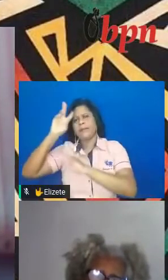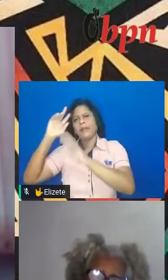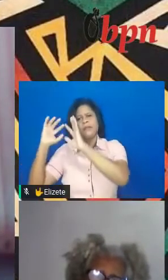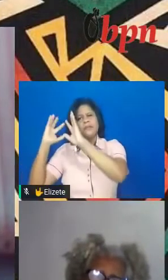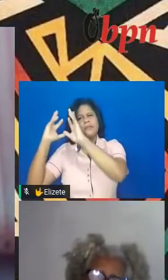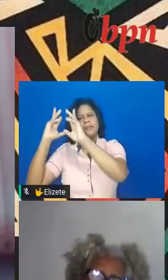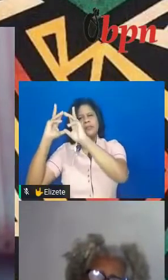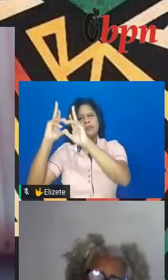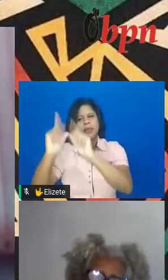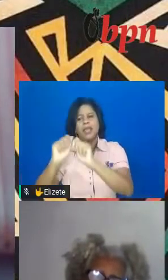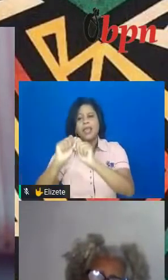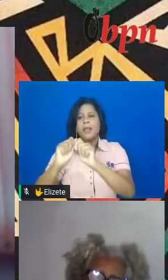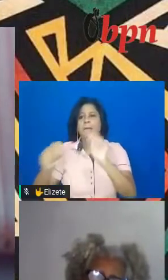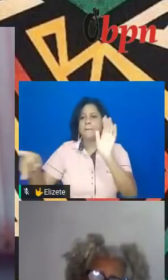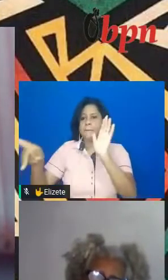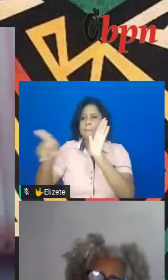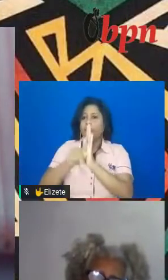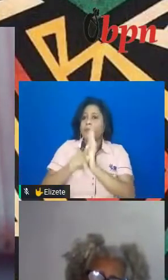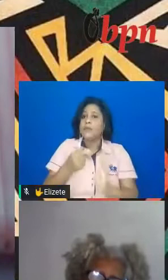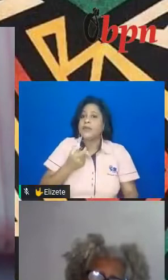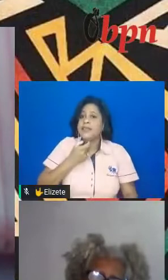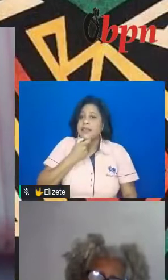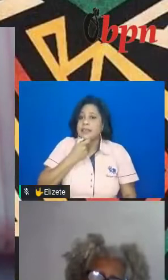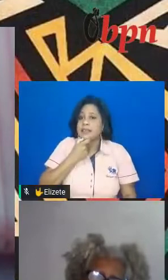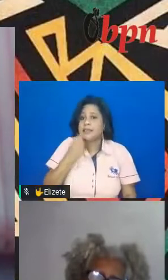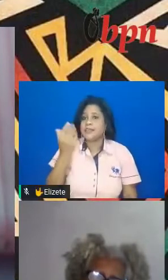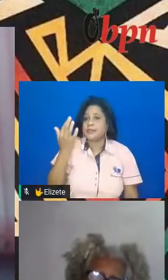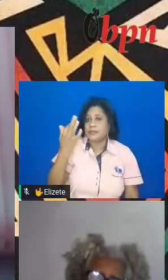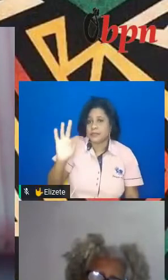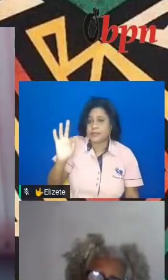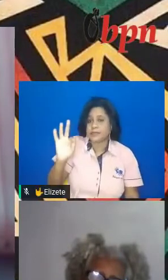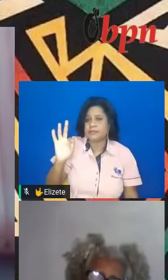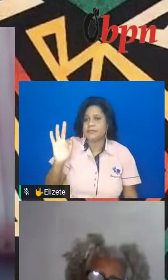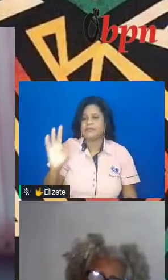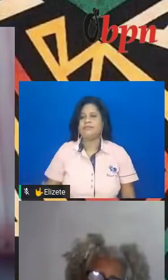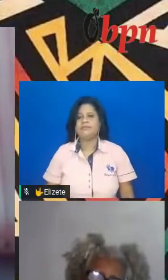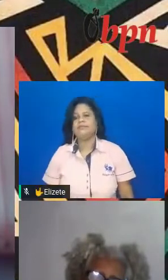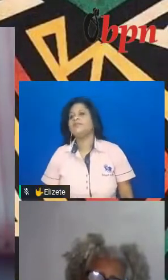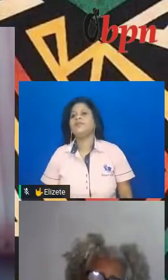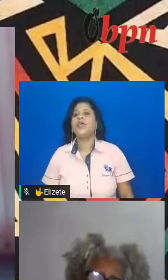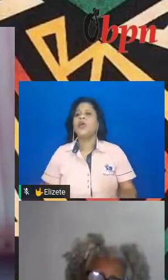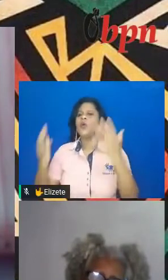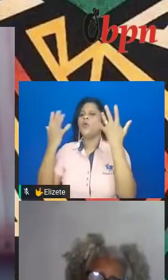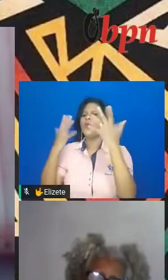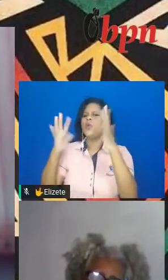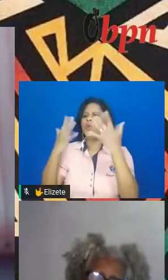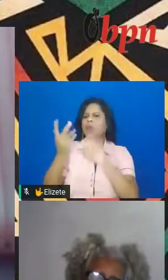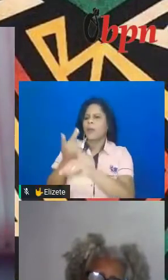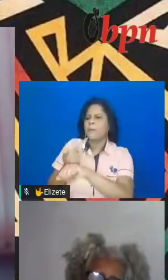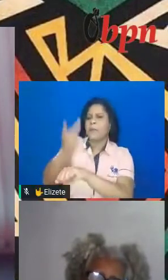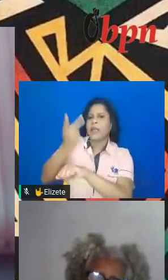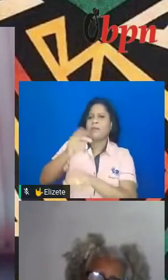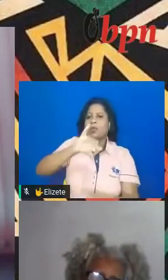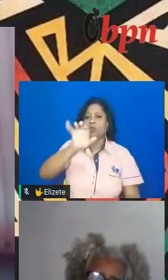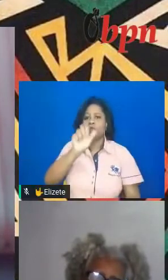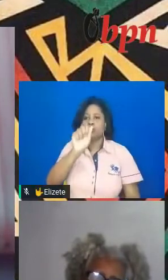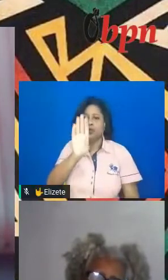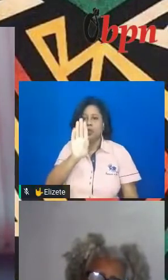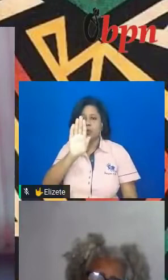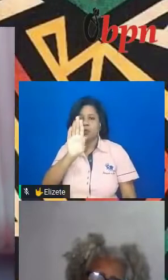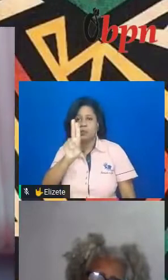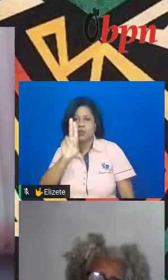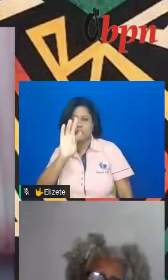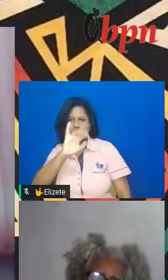edição bilíngue, português e francês, no Salão do Livro de Paris. Foi homenageada pelo Prêmio Jabuti, em 2019, como